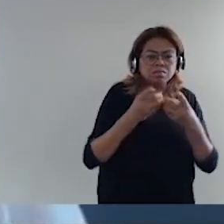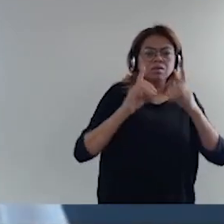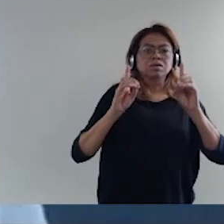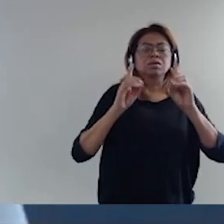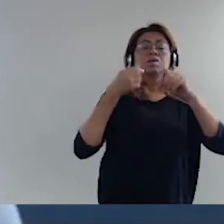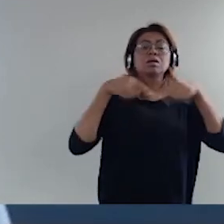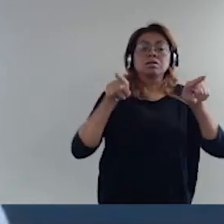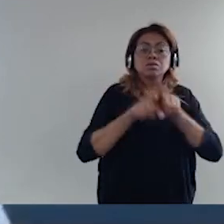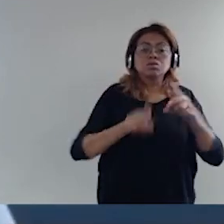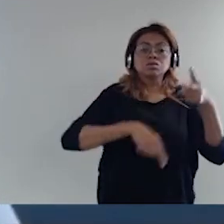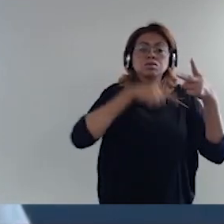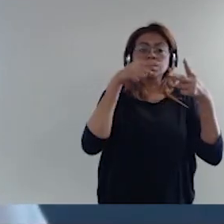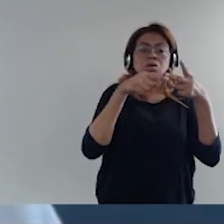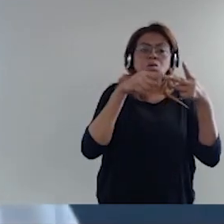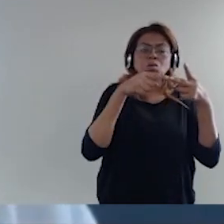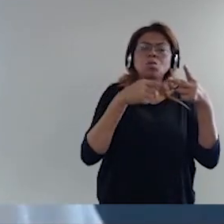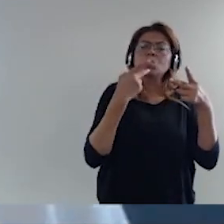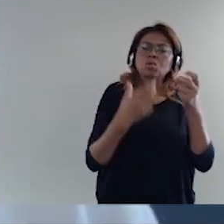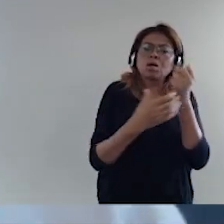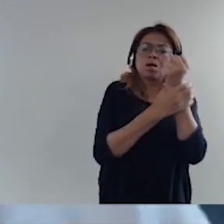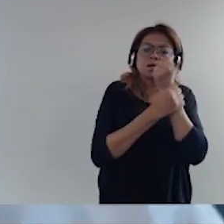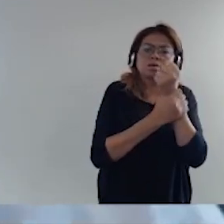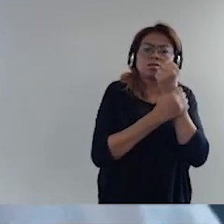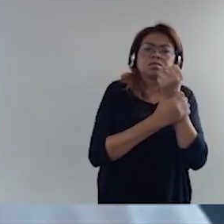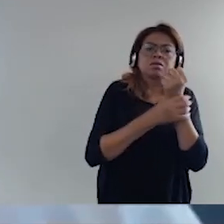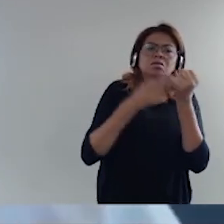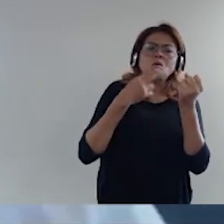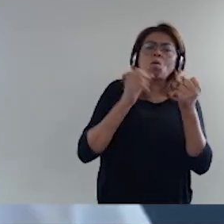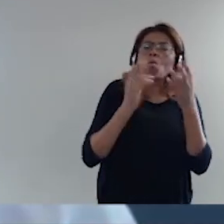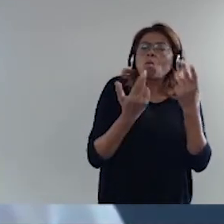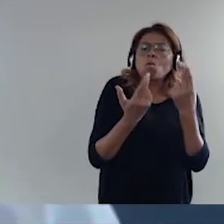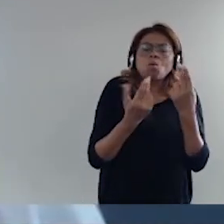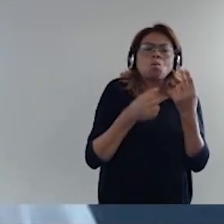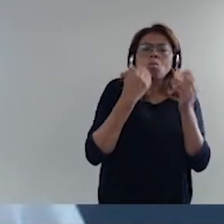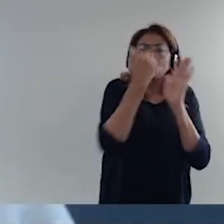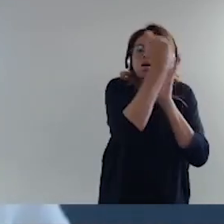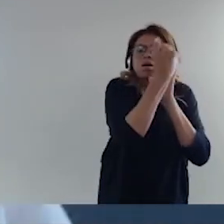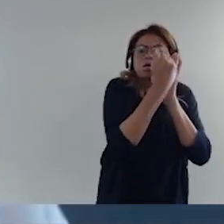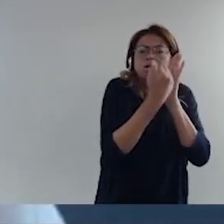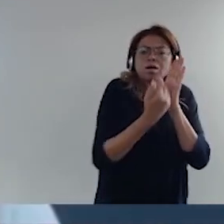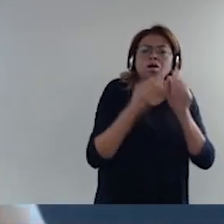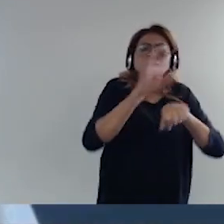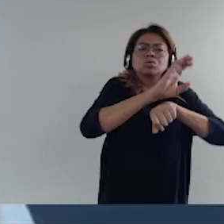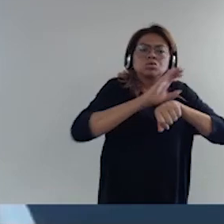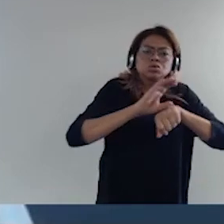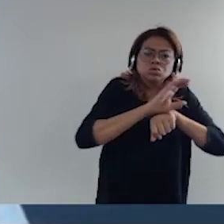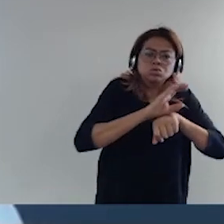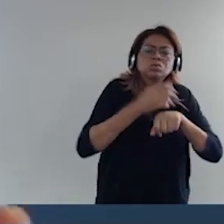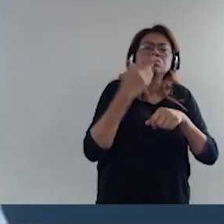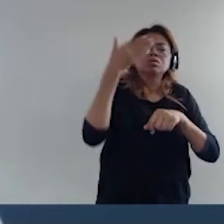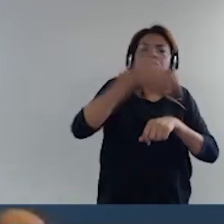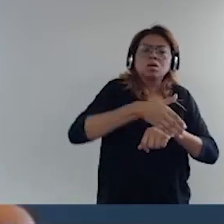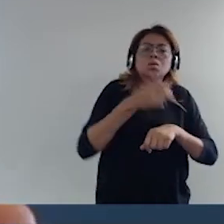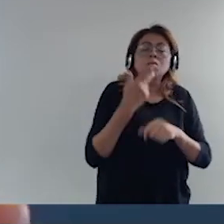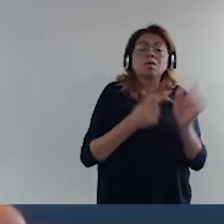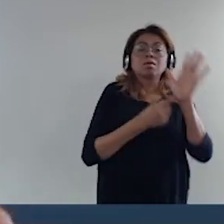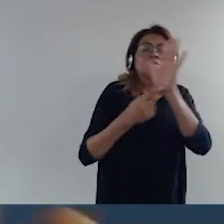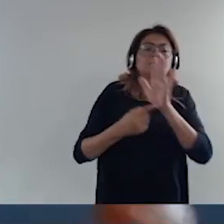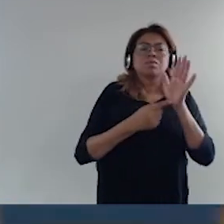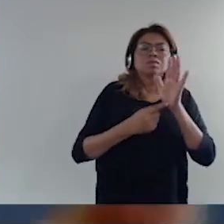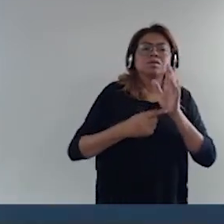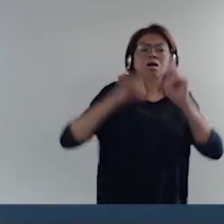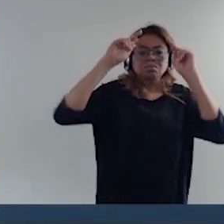segundo, garantir uma carta de direitos fundamentais e garantir a dignidade da pessoa humana.